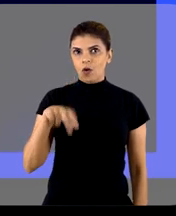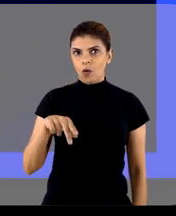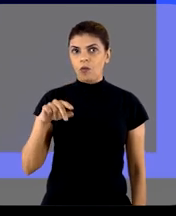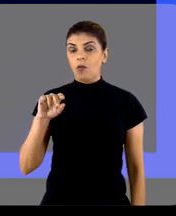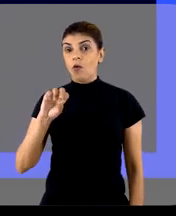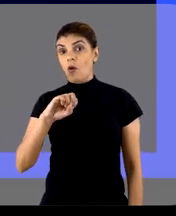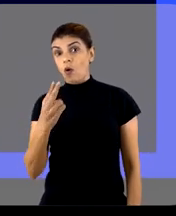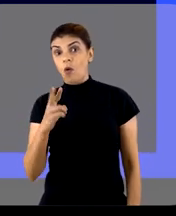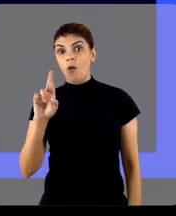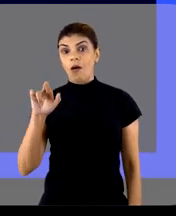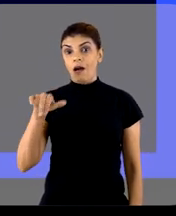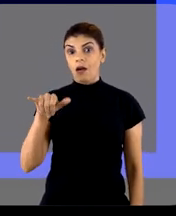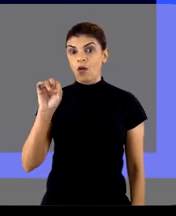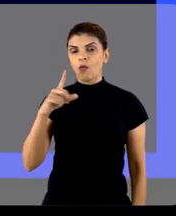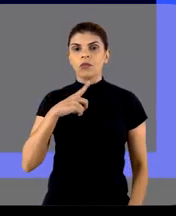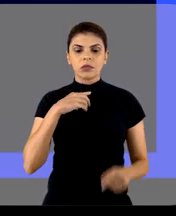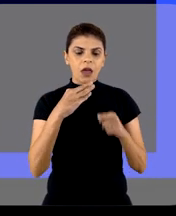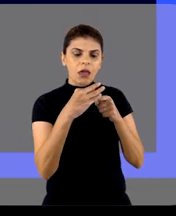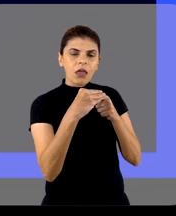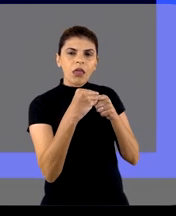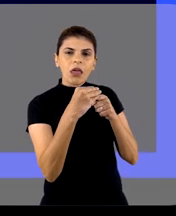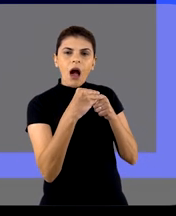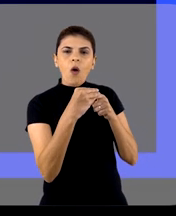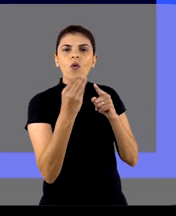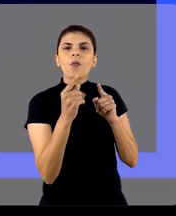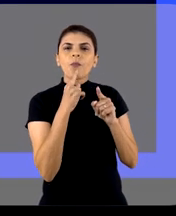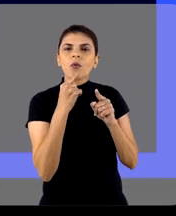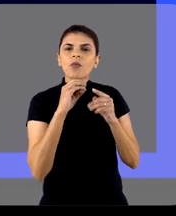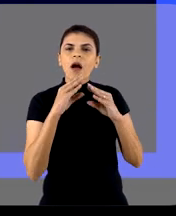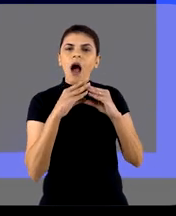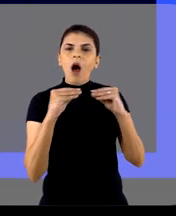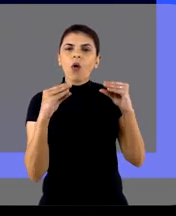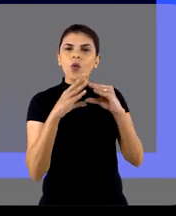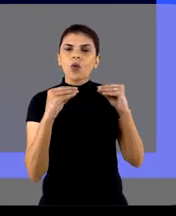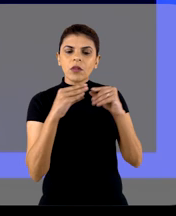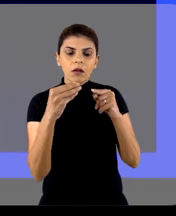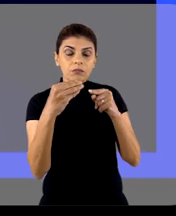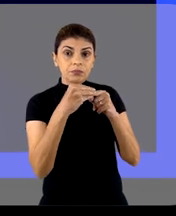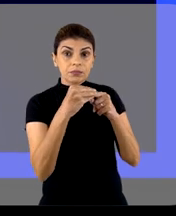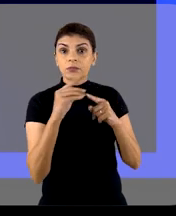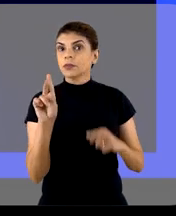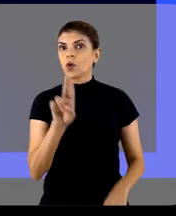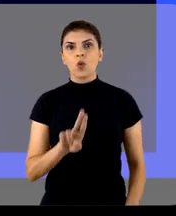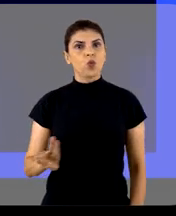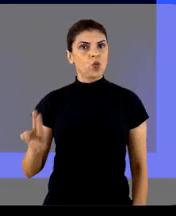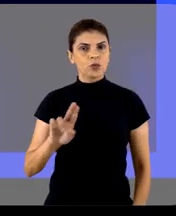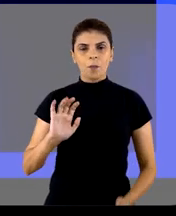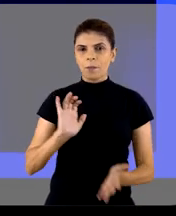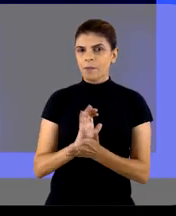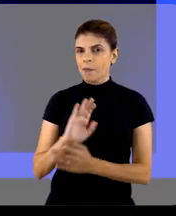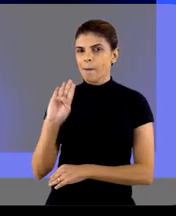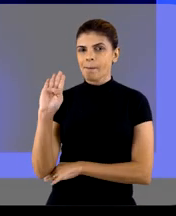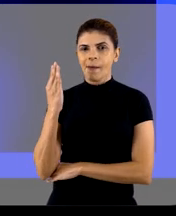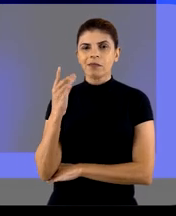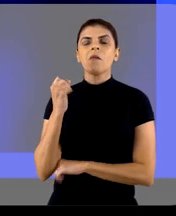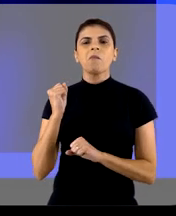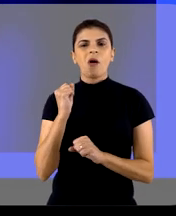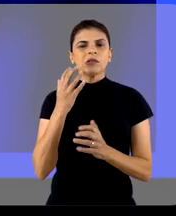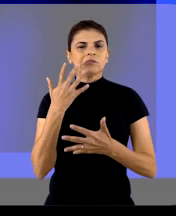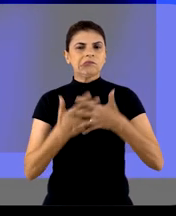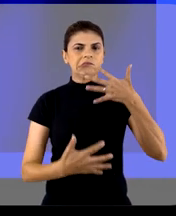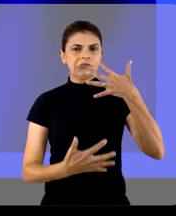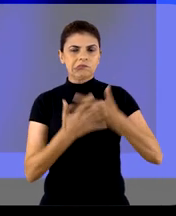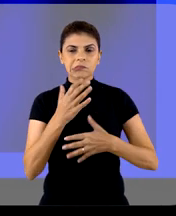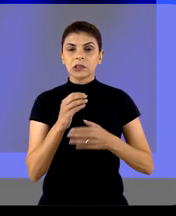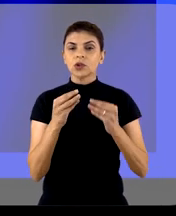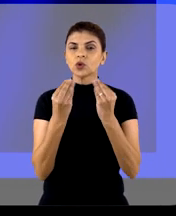plástico ou swabs com ponta de algodão. Não use swabs que contenham alginato de cálcio ou hastes de madeira, pois